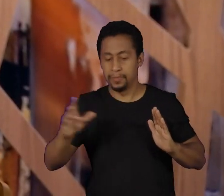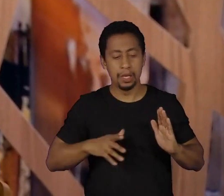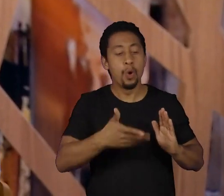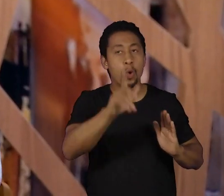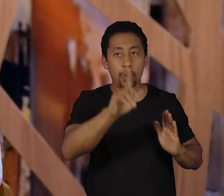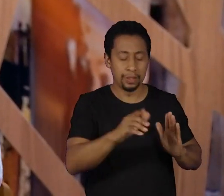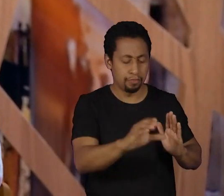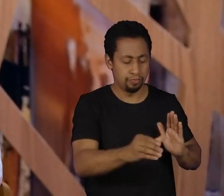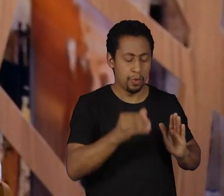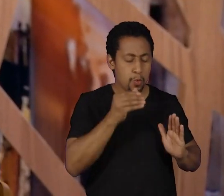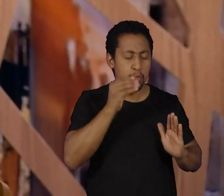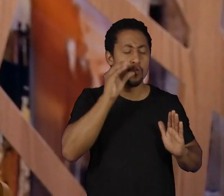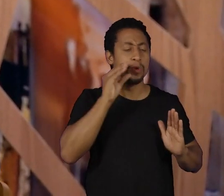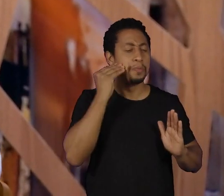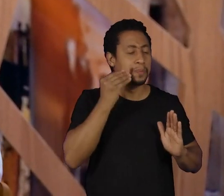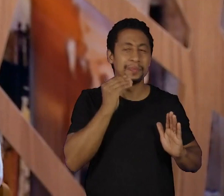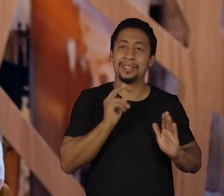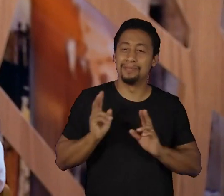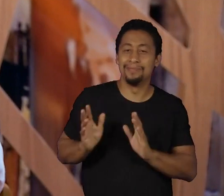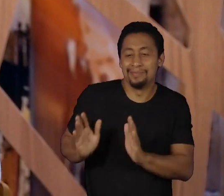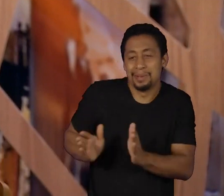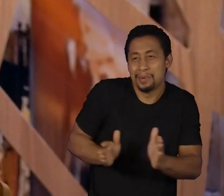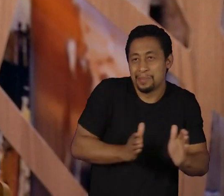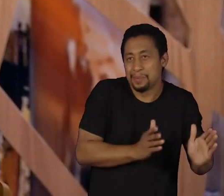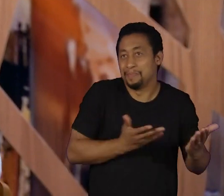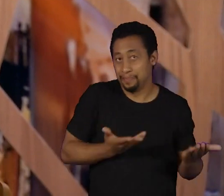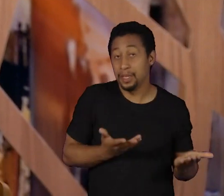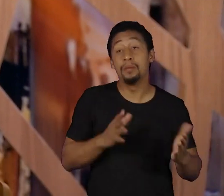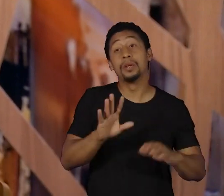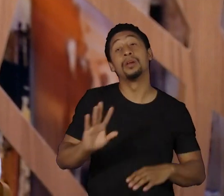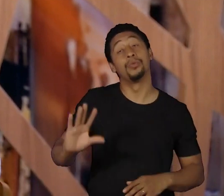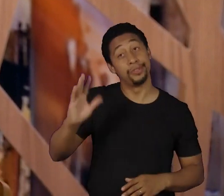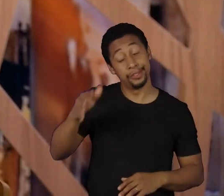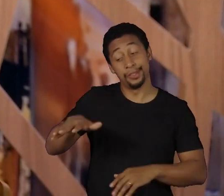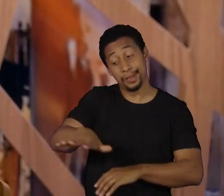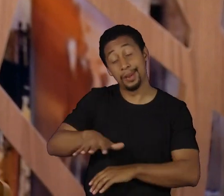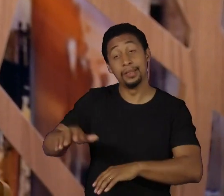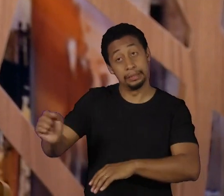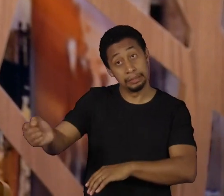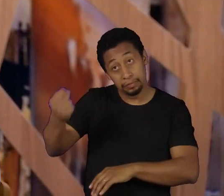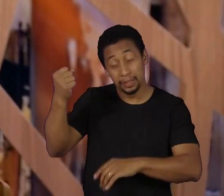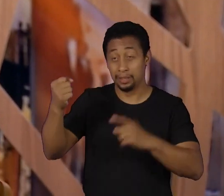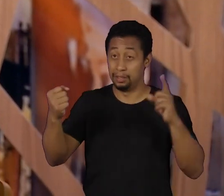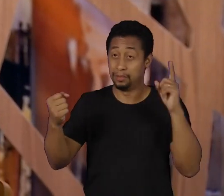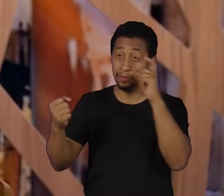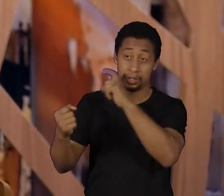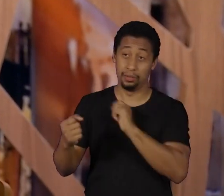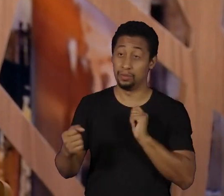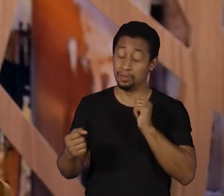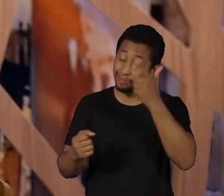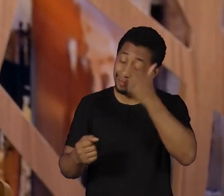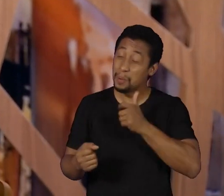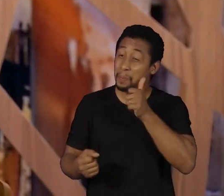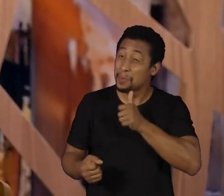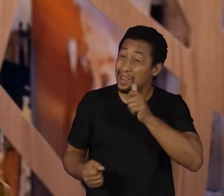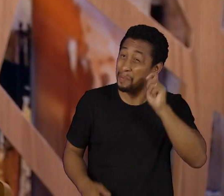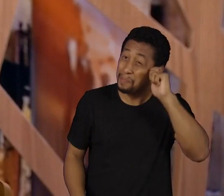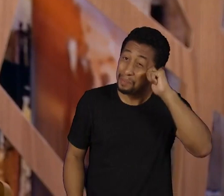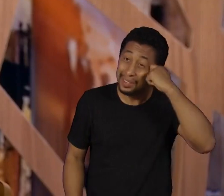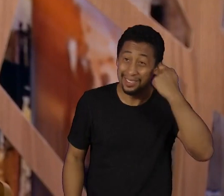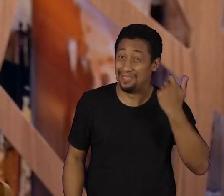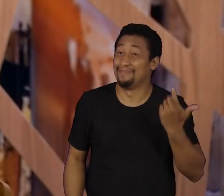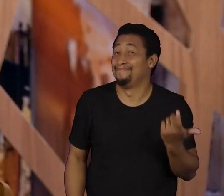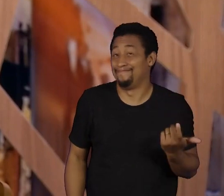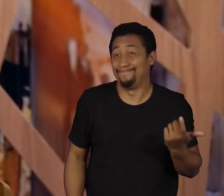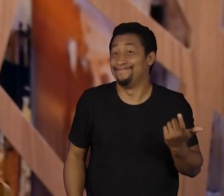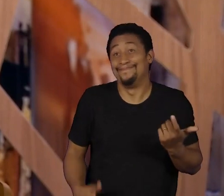preta, numa pele mais retinta, né? Que não é aceita em todos os lugares. Nunca me vi representada nesse meio cervejeiro,